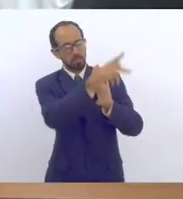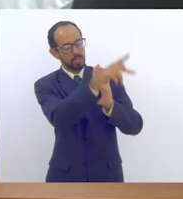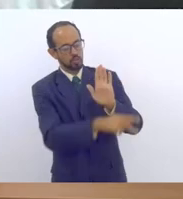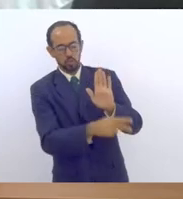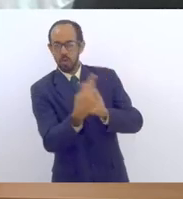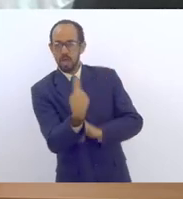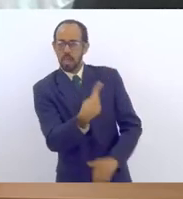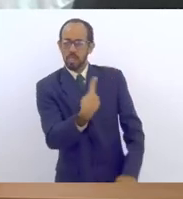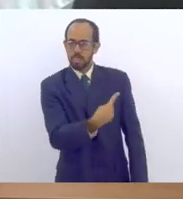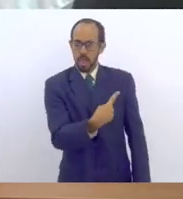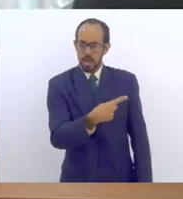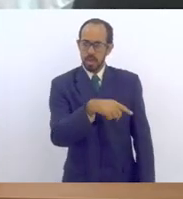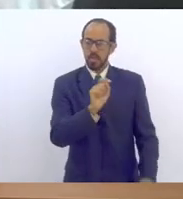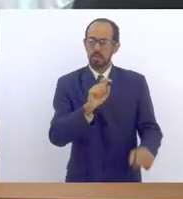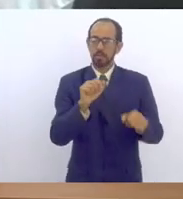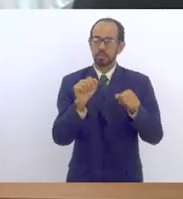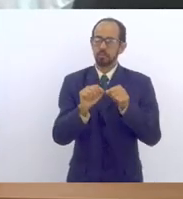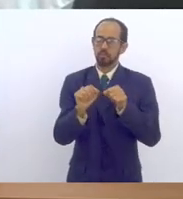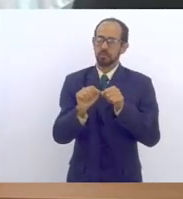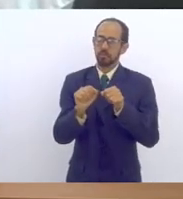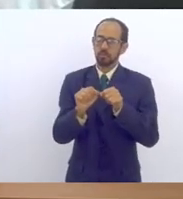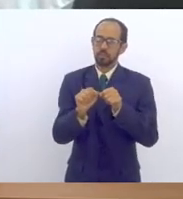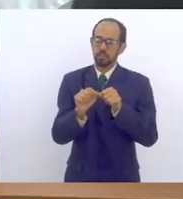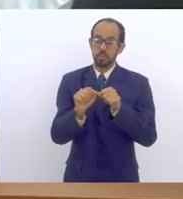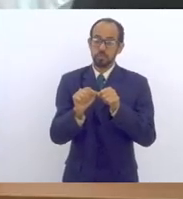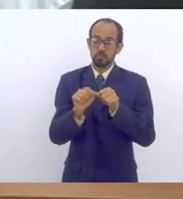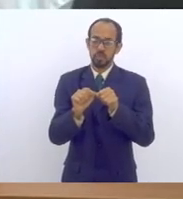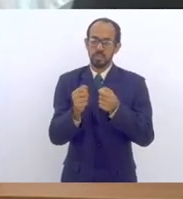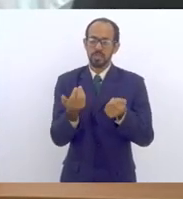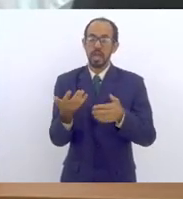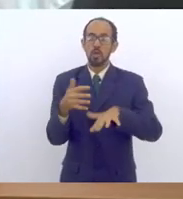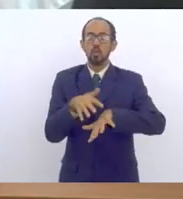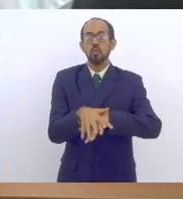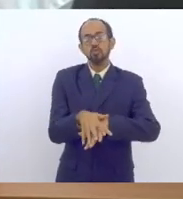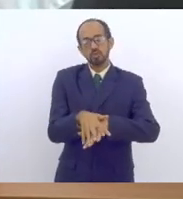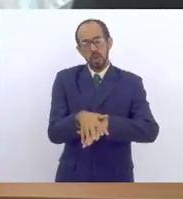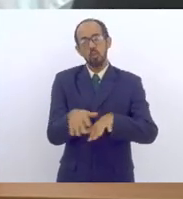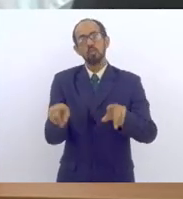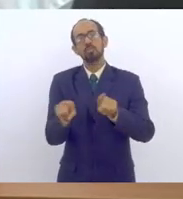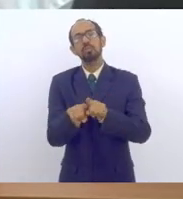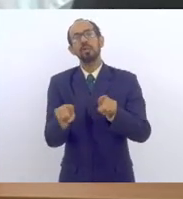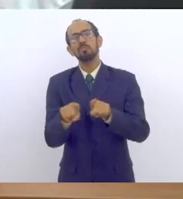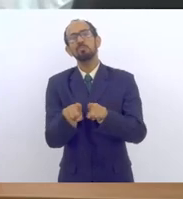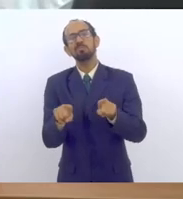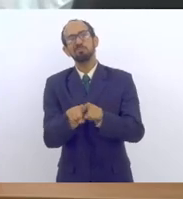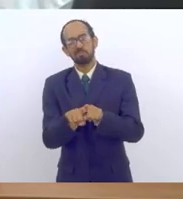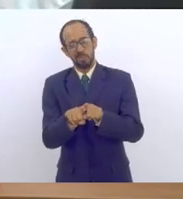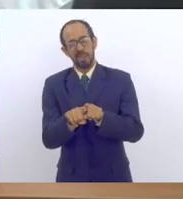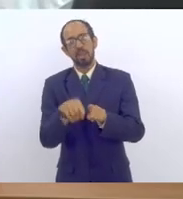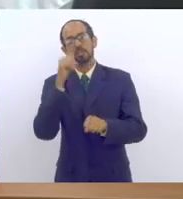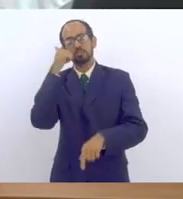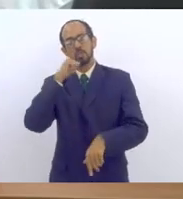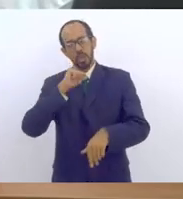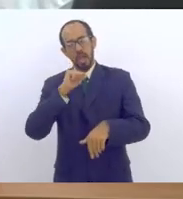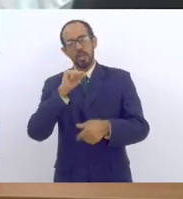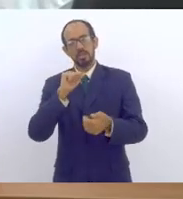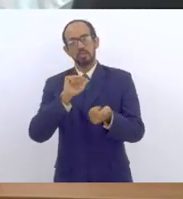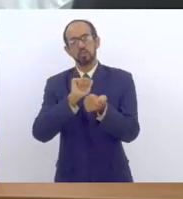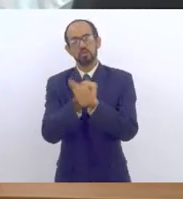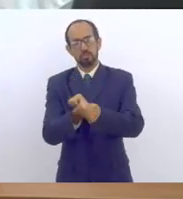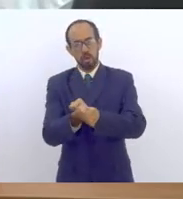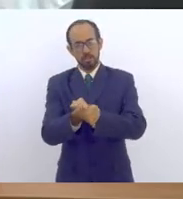foi feita a inclusão das mulheres no esporte e ela virou um ícone então